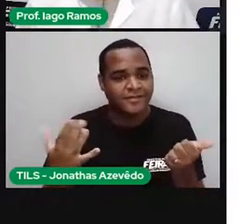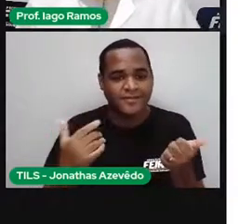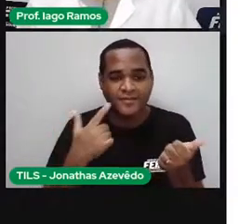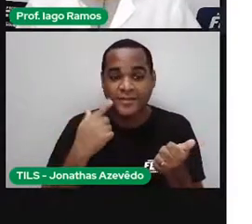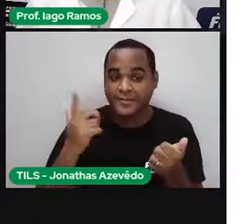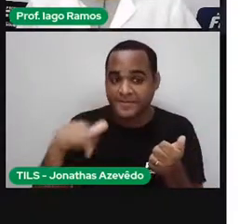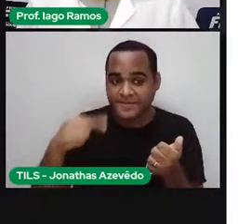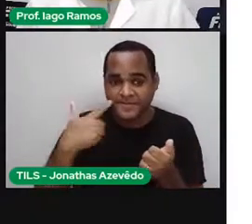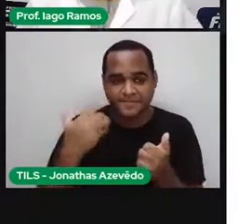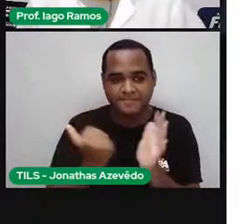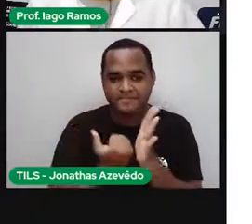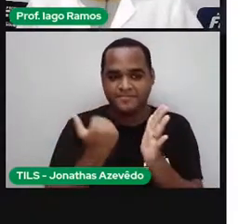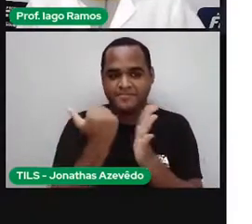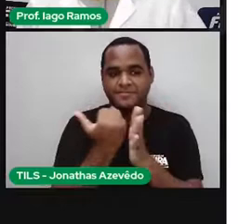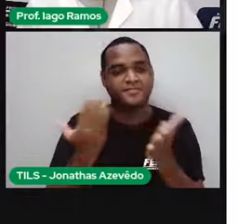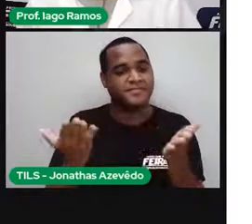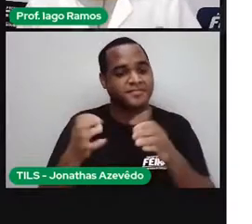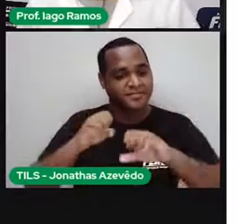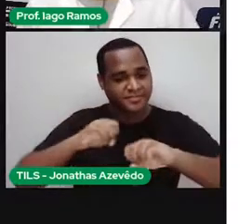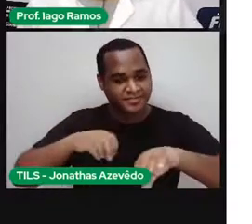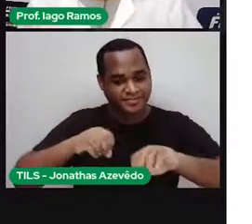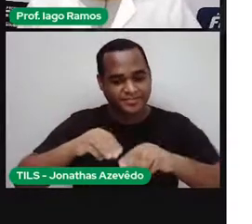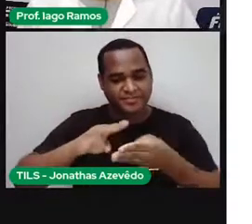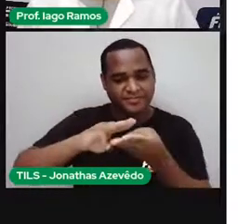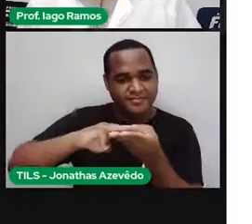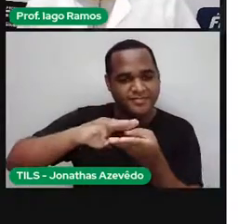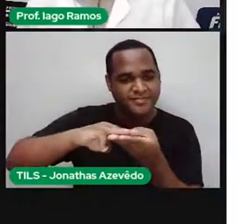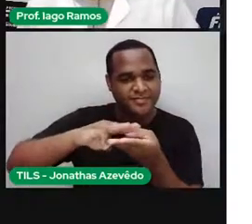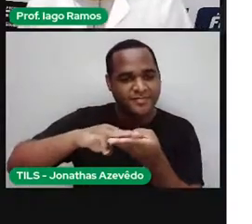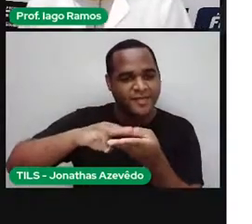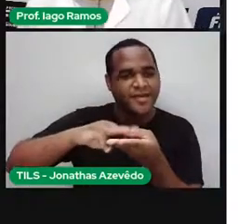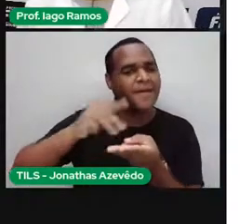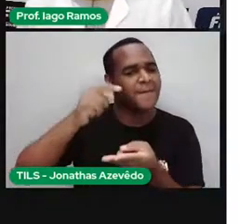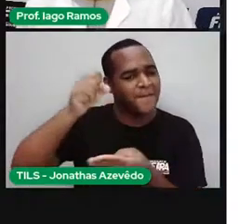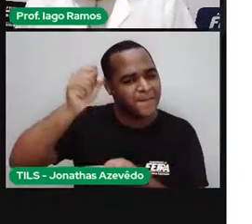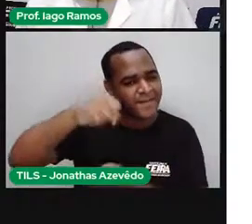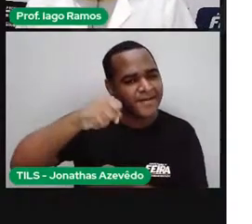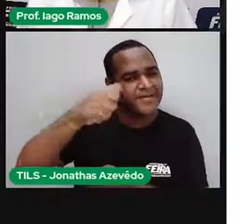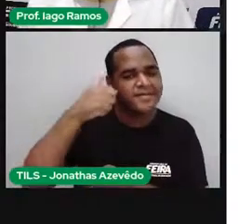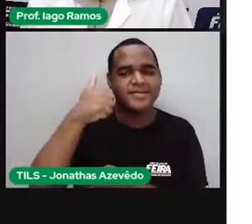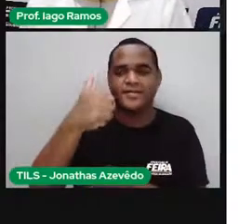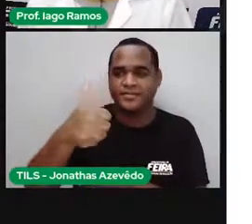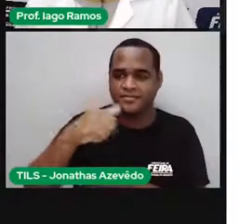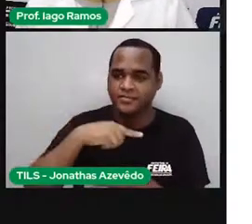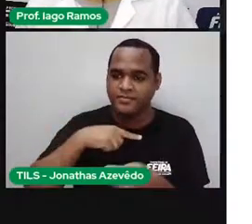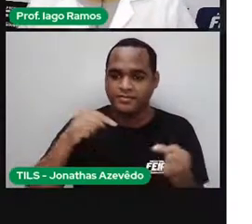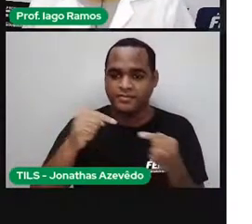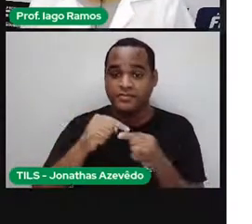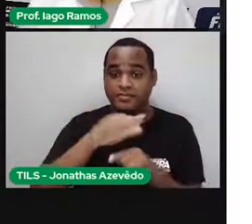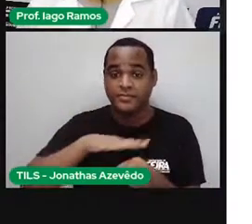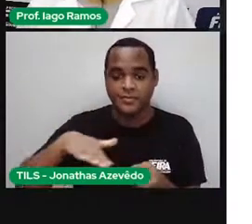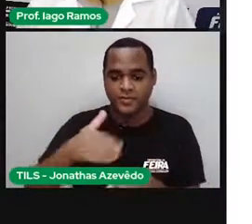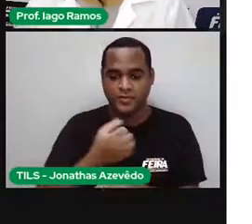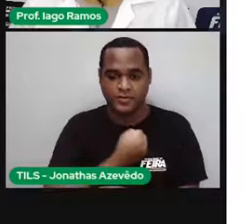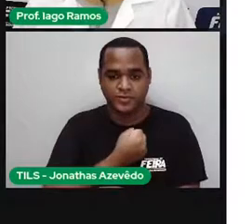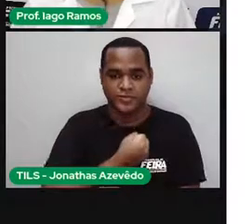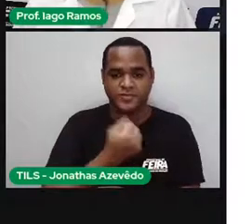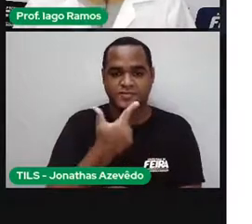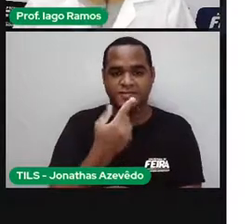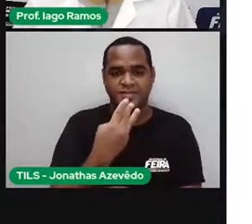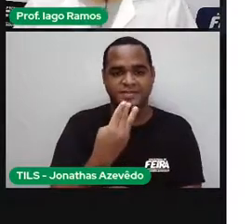mais uma aula de matemática Pois é essa é a aula de número